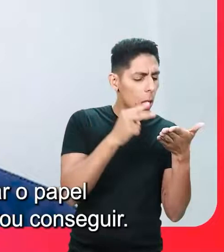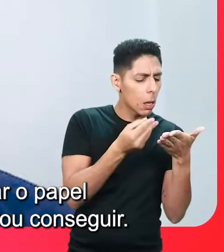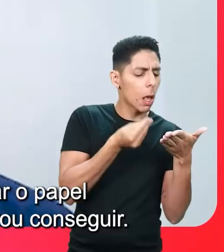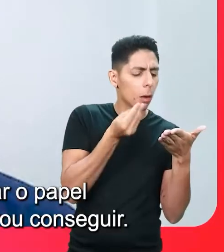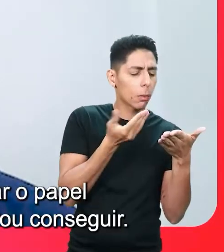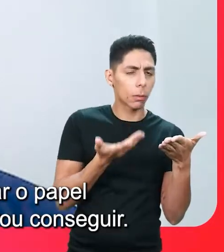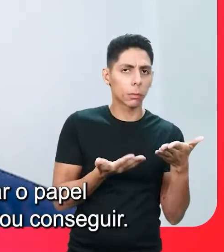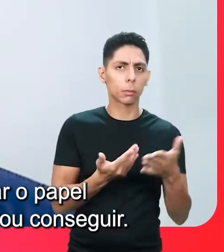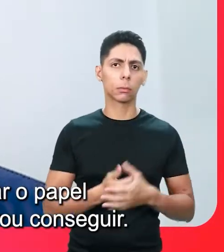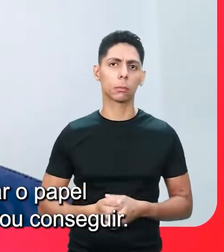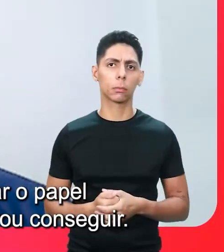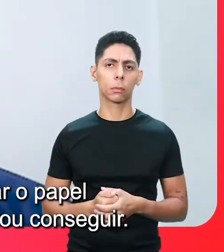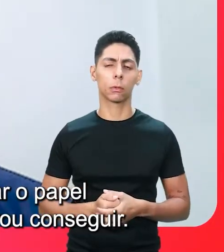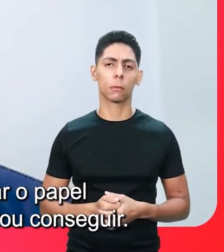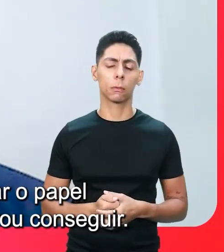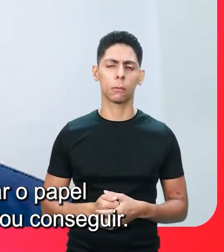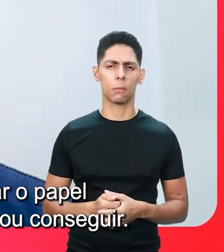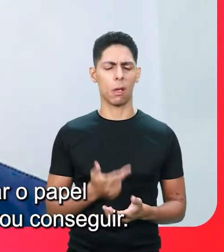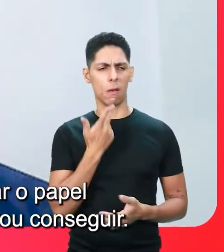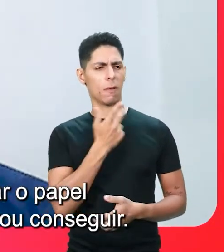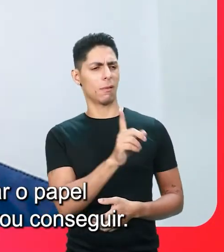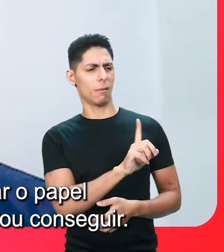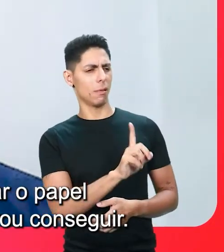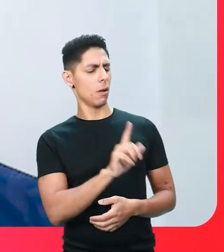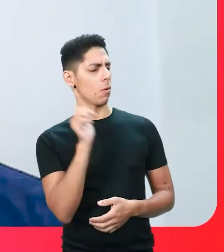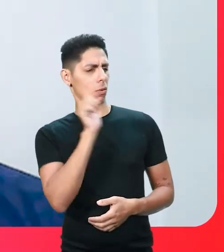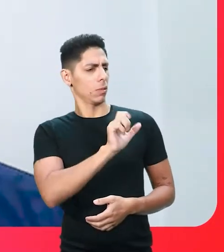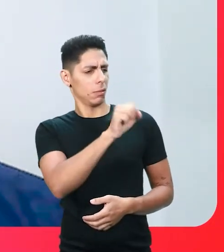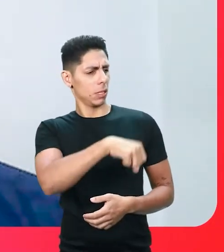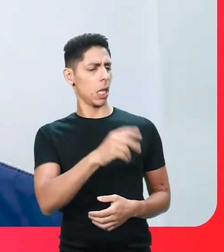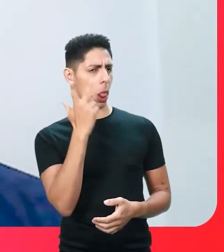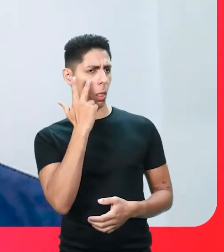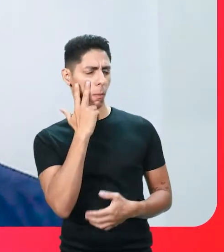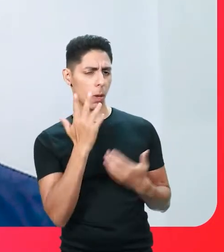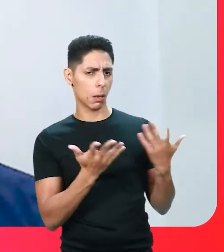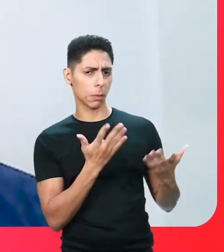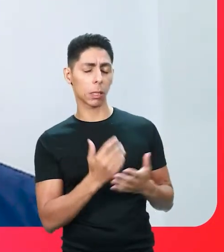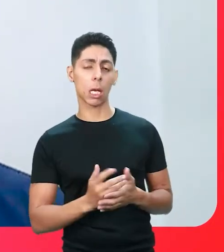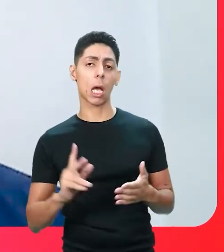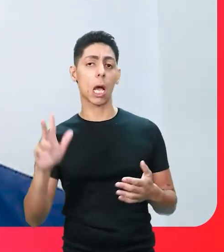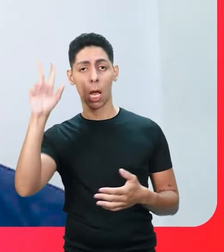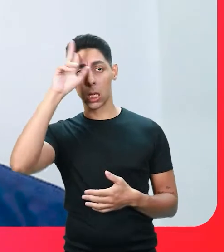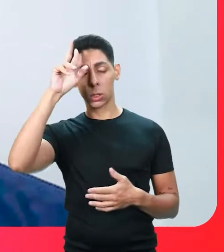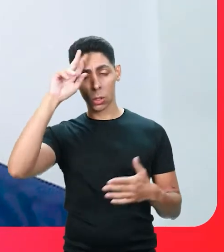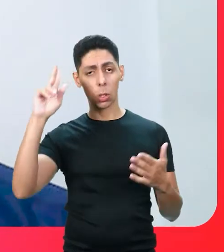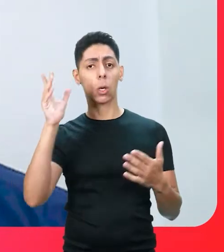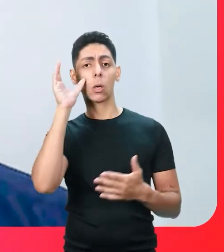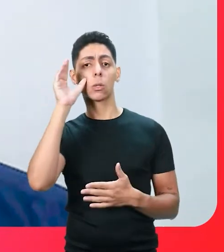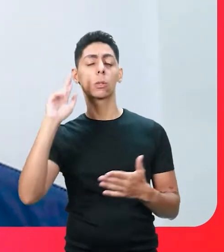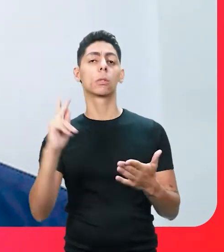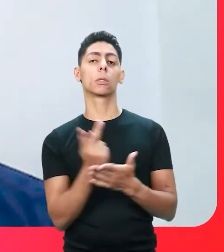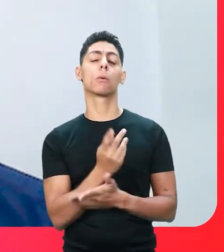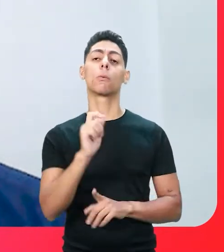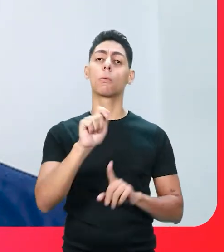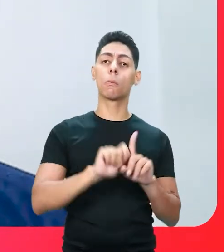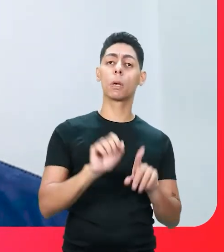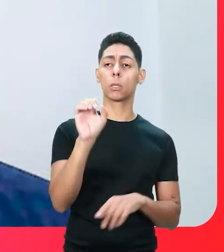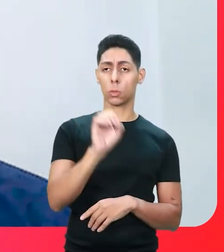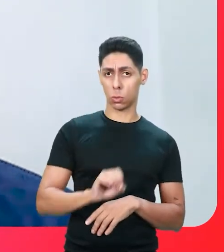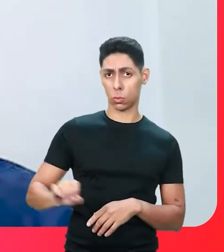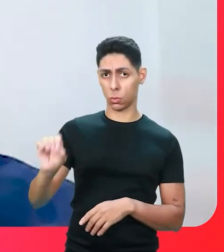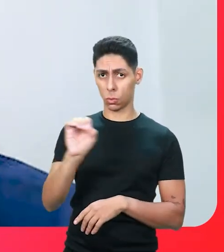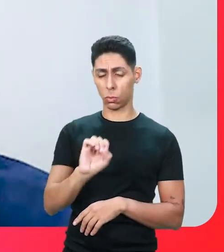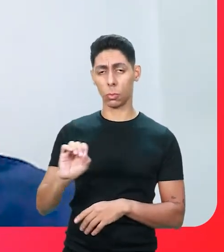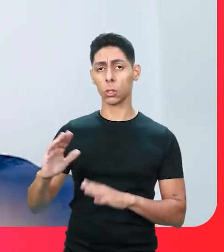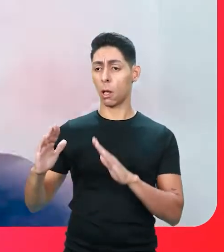computador, entendi. E eu disse: não, vou sim, vou conseguir. E aí a história curiosa é a seguinte: em outubro, quer dizer, no mês seguinte, eu estava